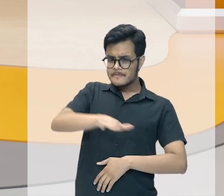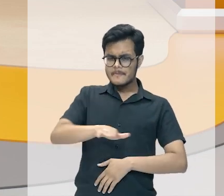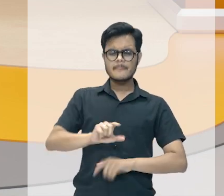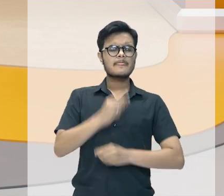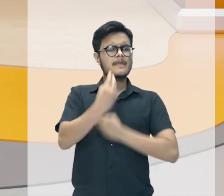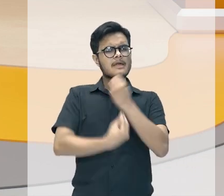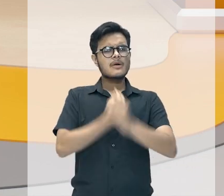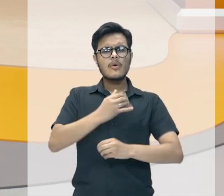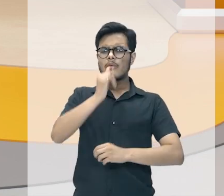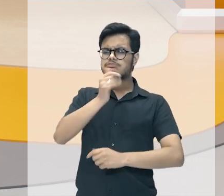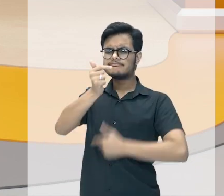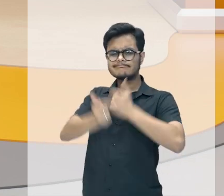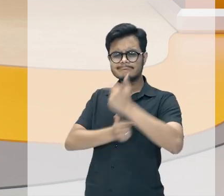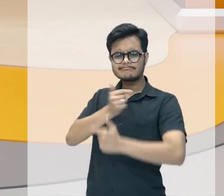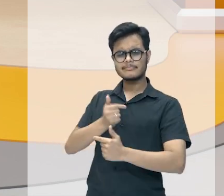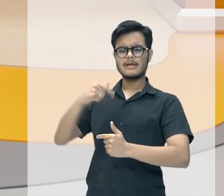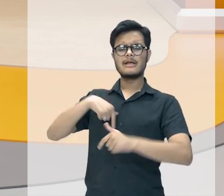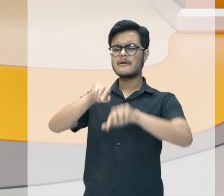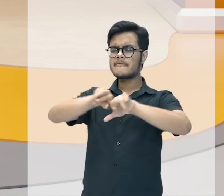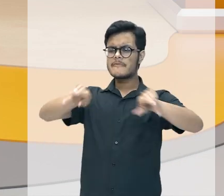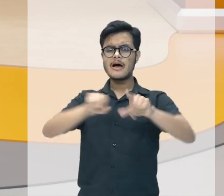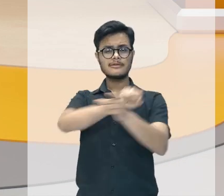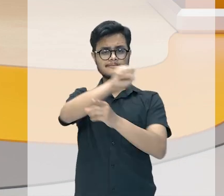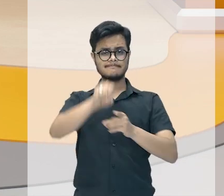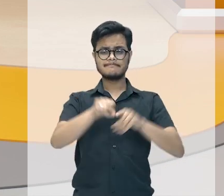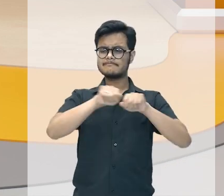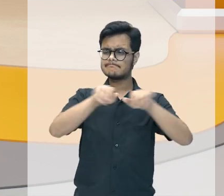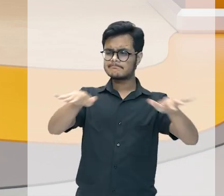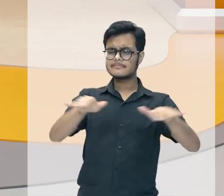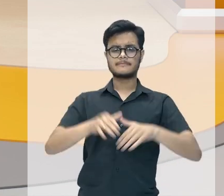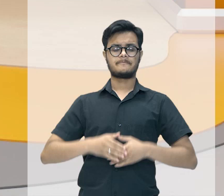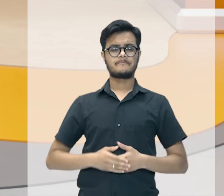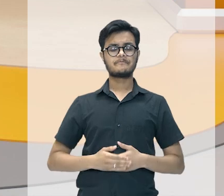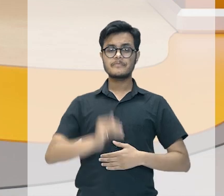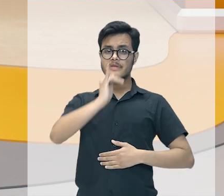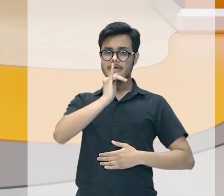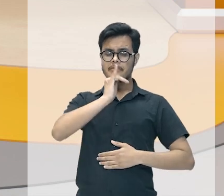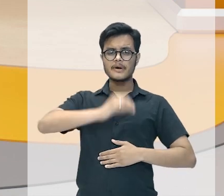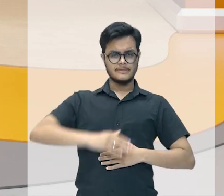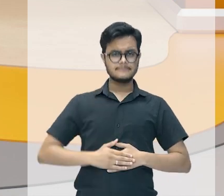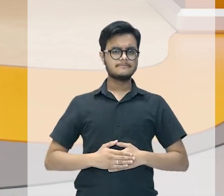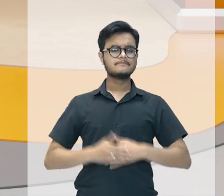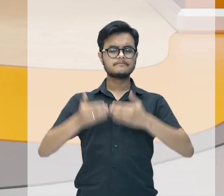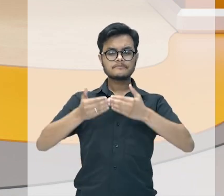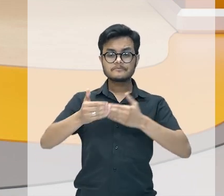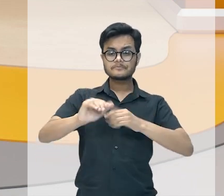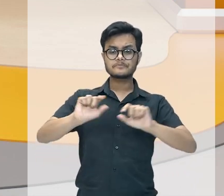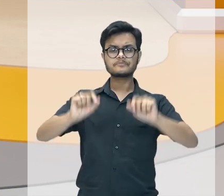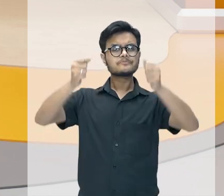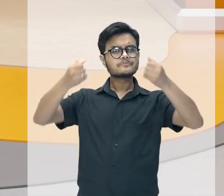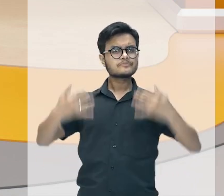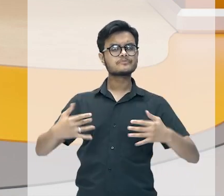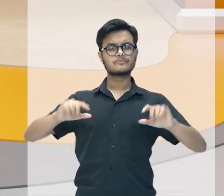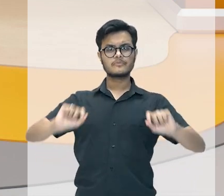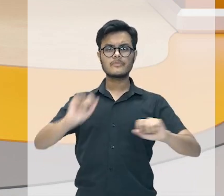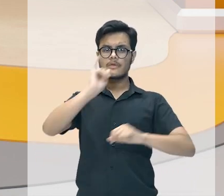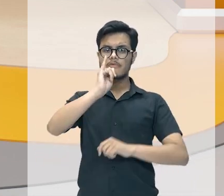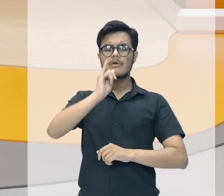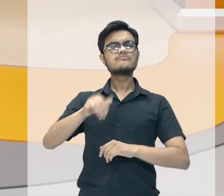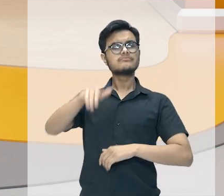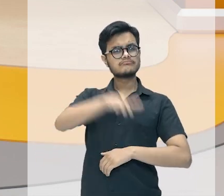se dar, então, esse trabalho em diversas sociedades? Olha só, a gente começa, então, falando um pouco sobre